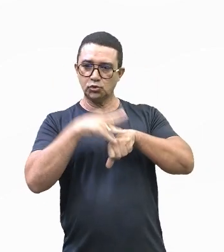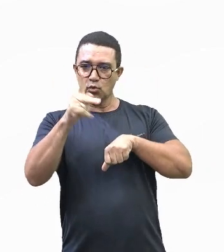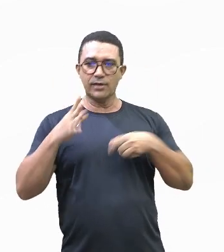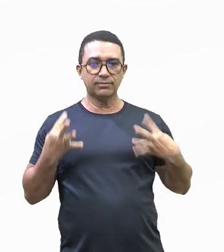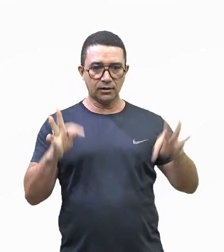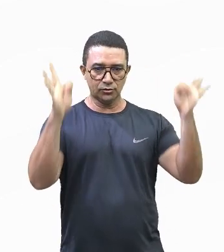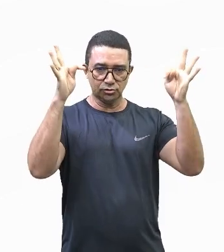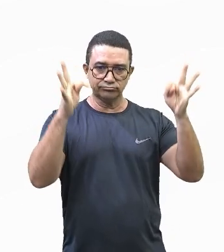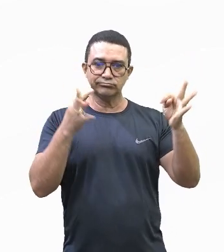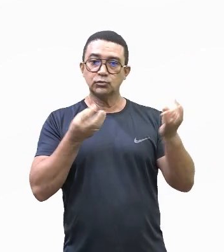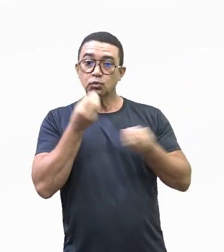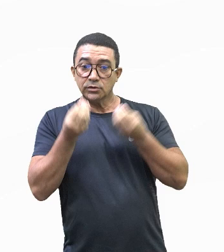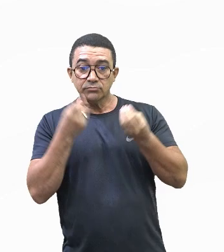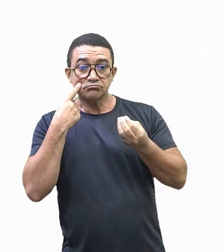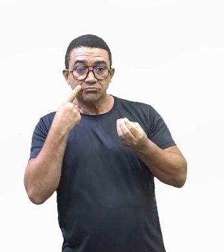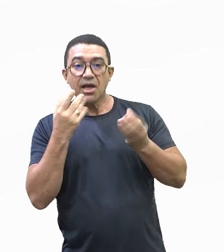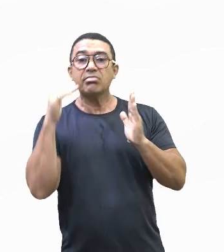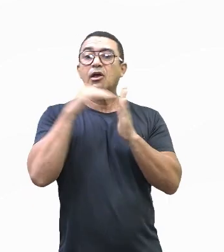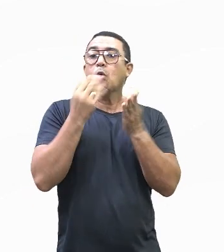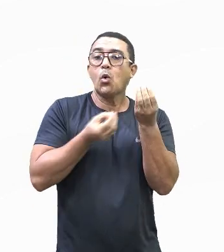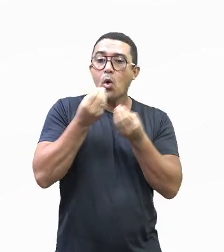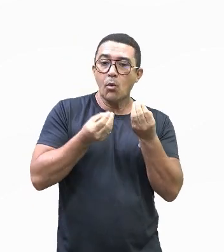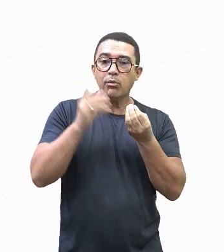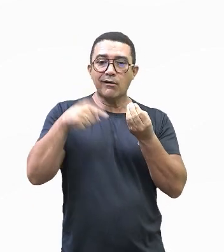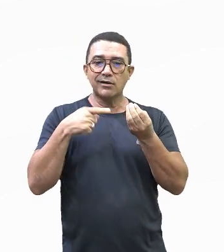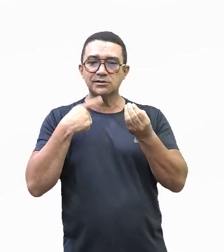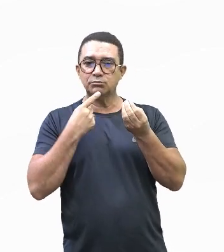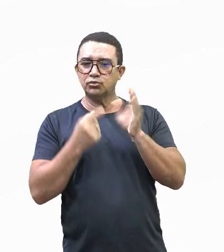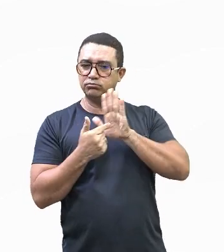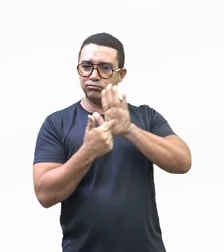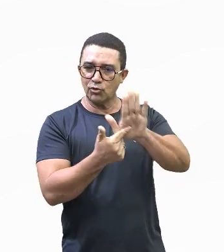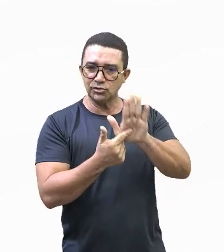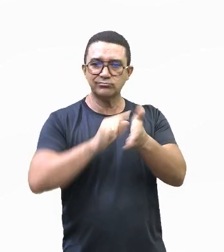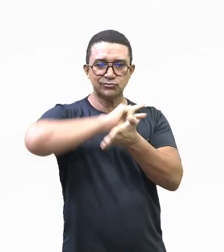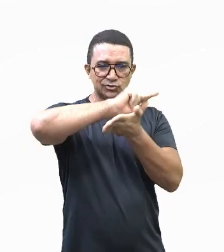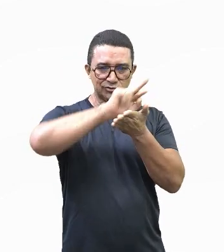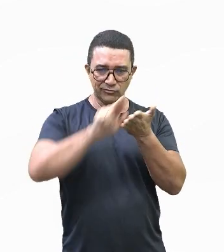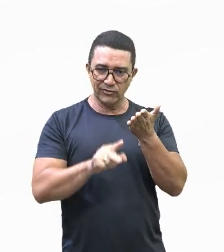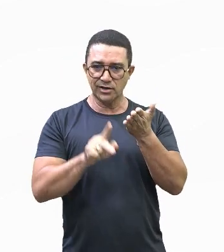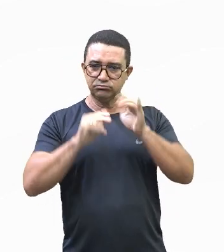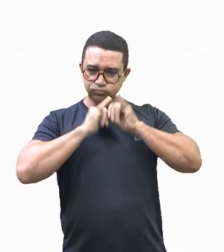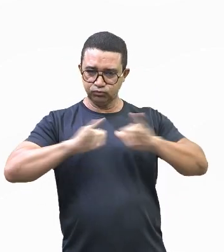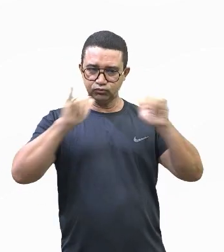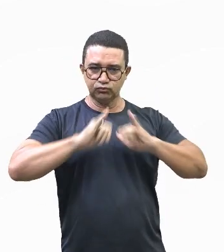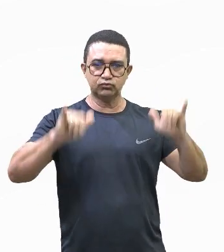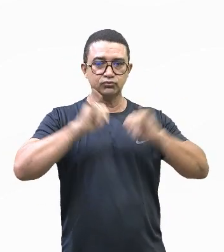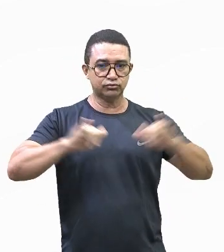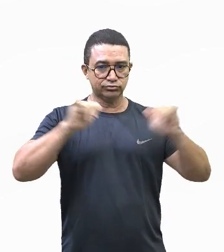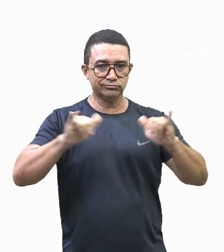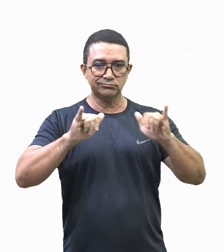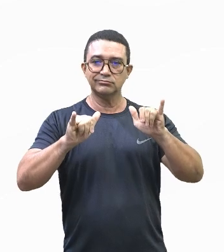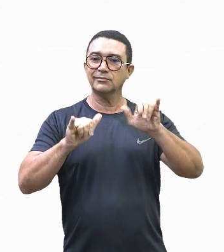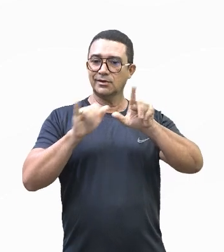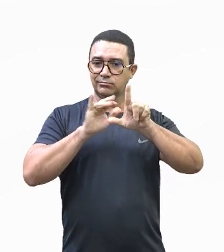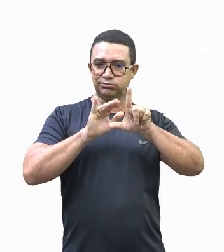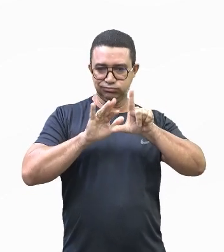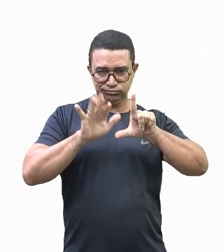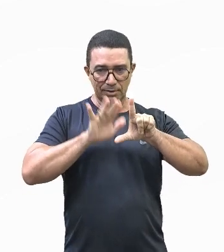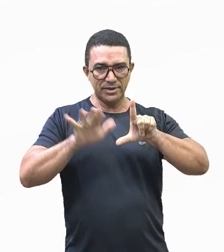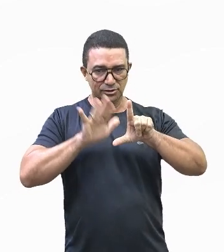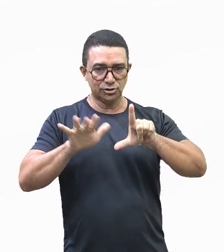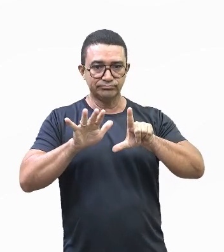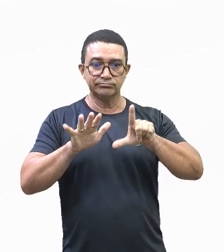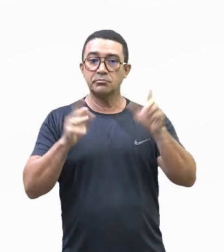vamos conversar até que ponto a exposição às diversas propagandas veiculadas pela